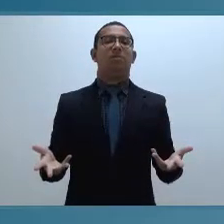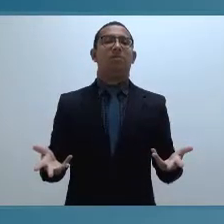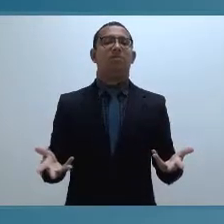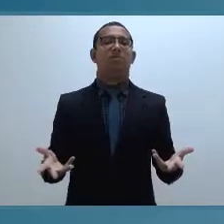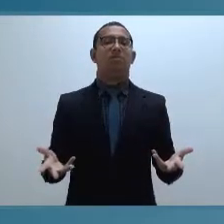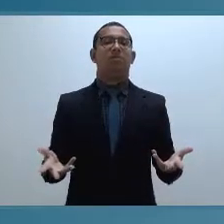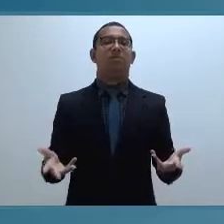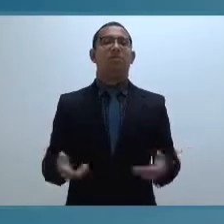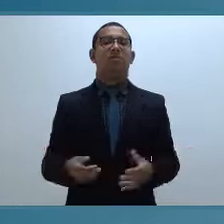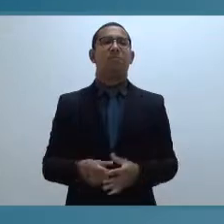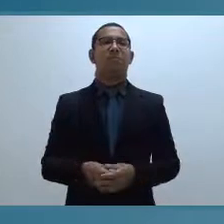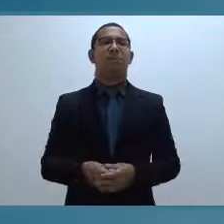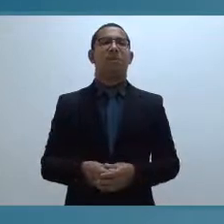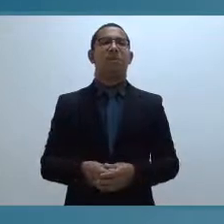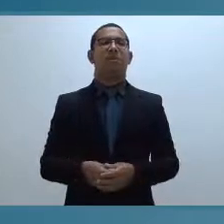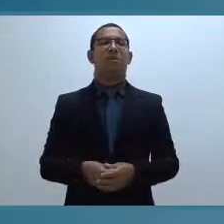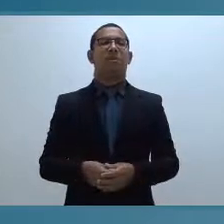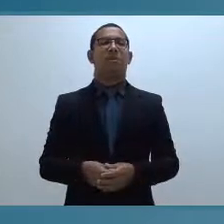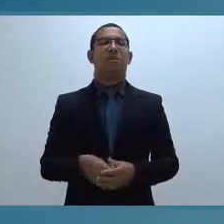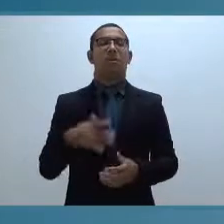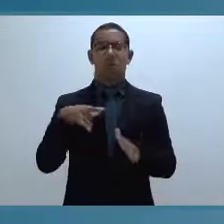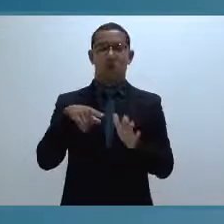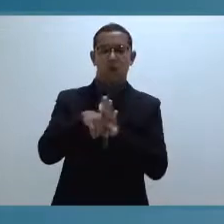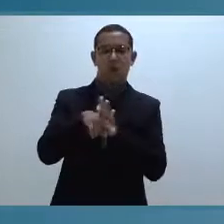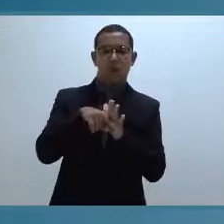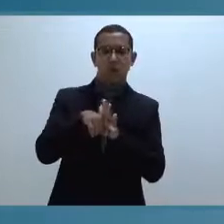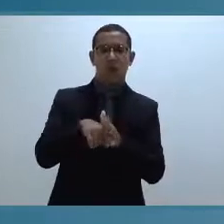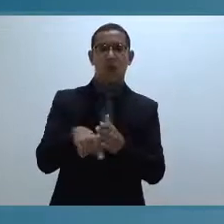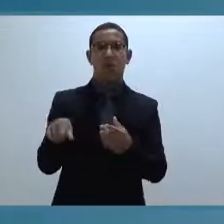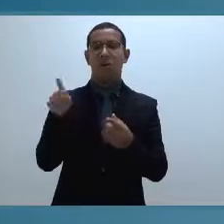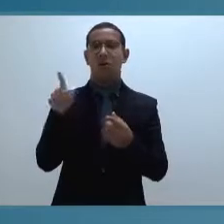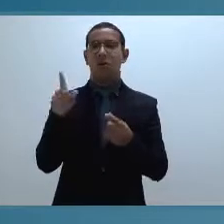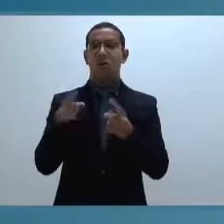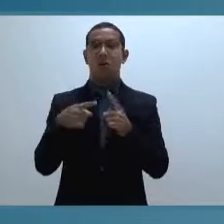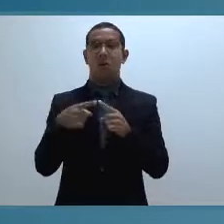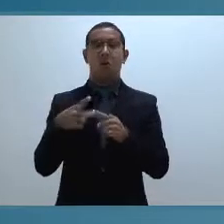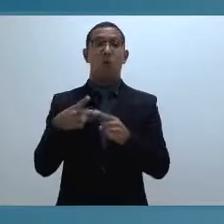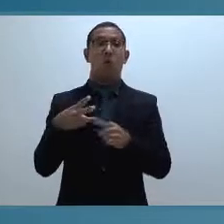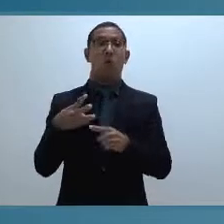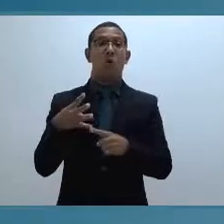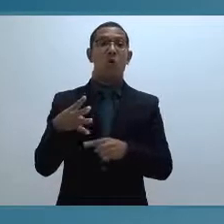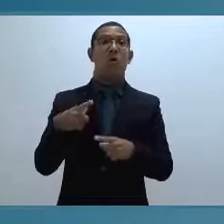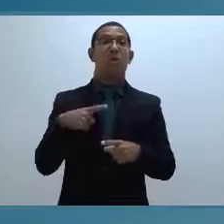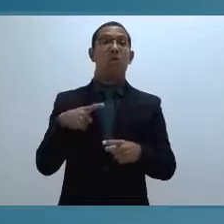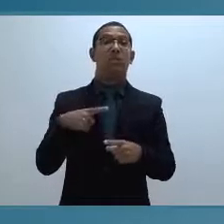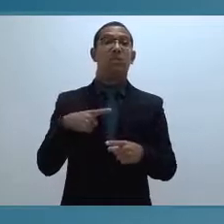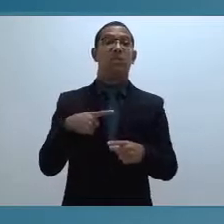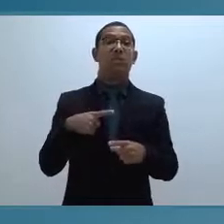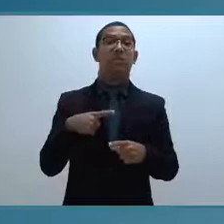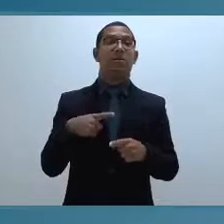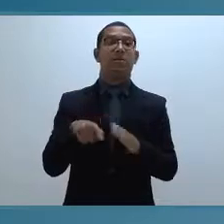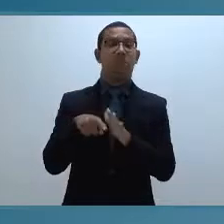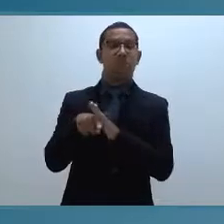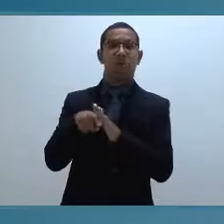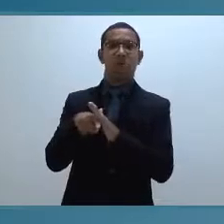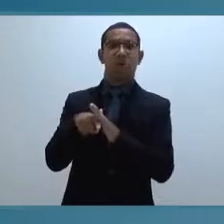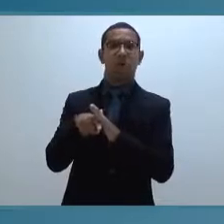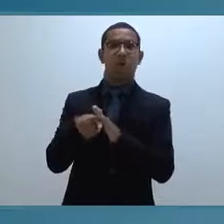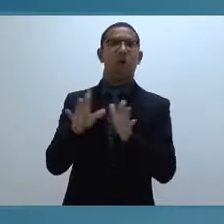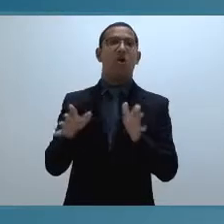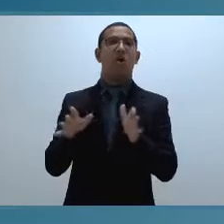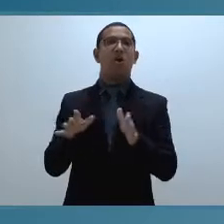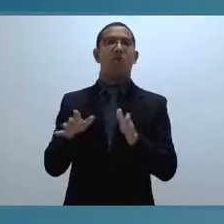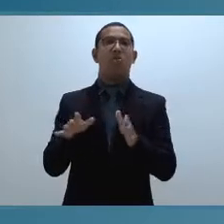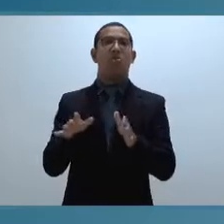Também digo que, assim sendo, considerando as premissas que embasam o expediente em comento, bem assim as disposições contidas nos diplomas